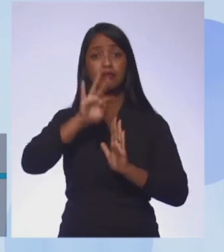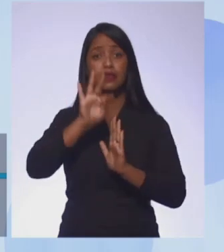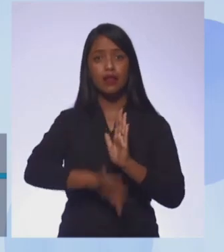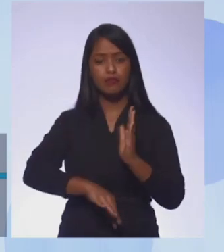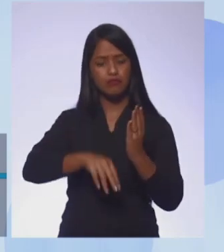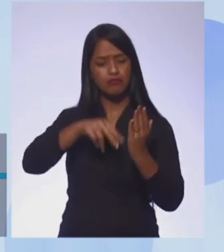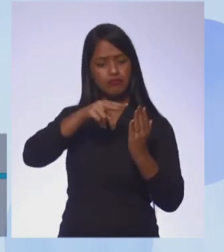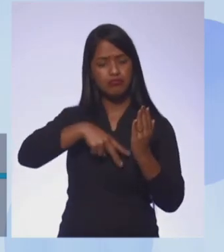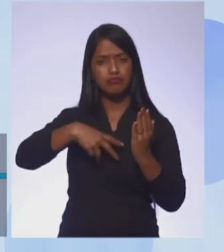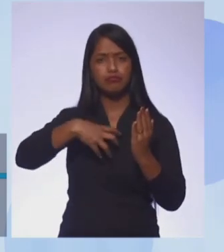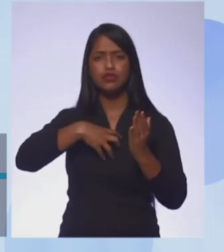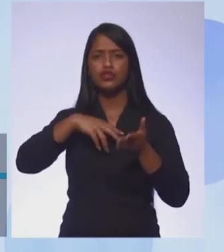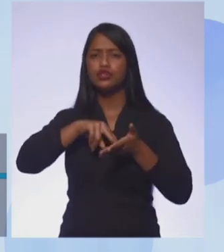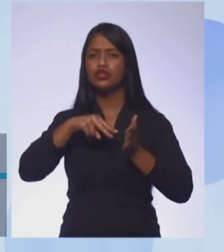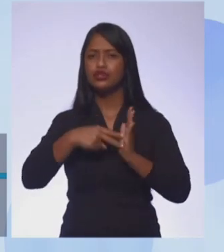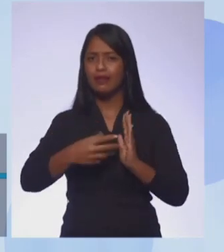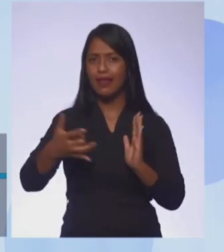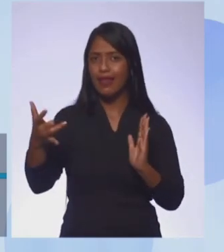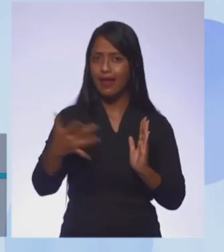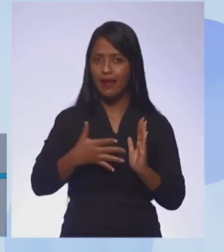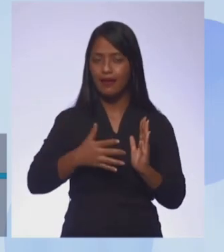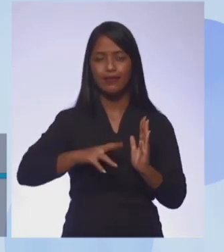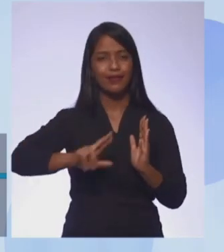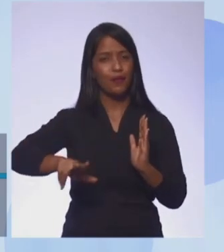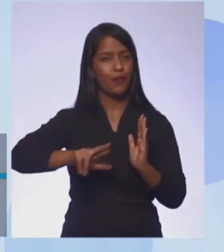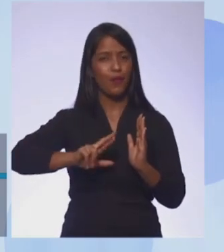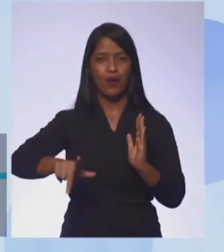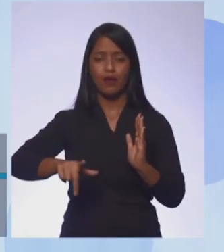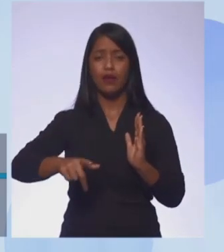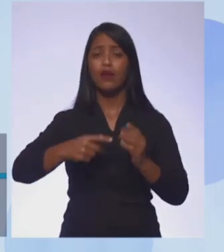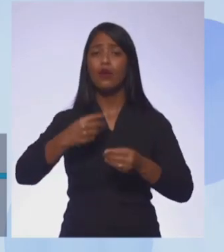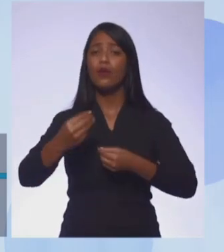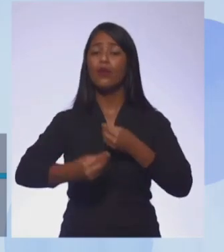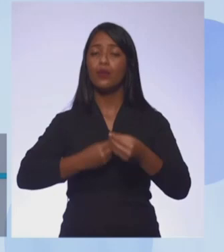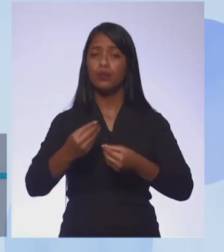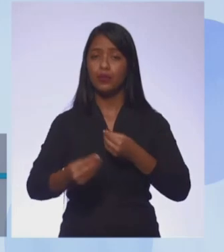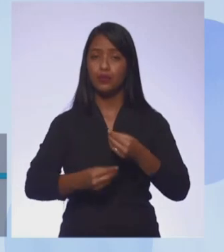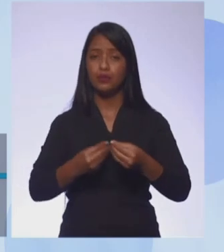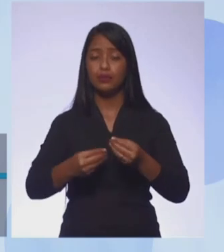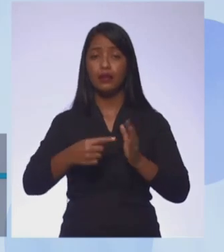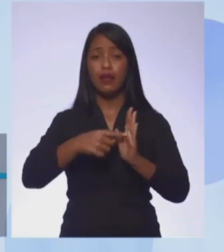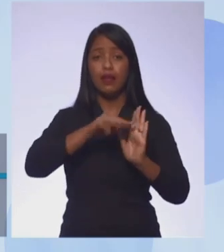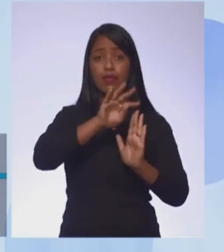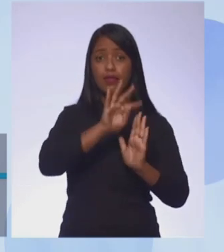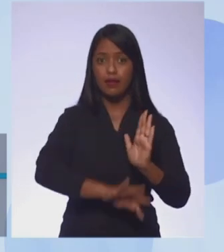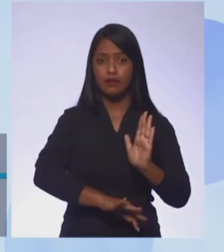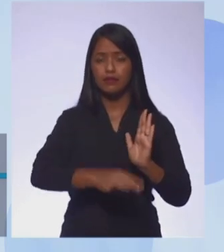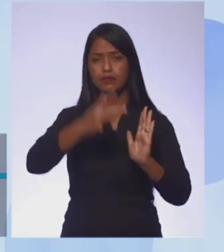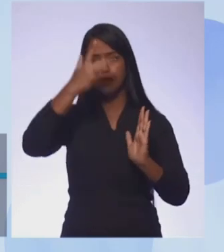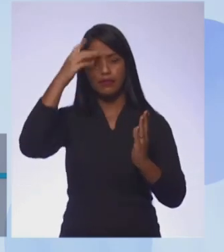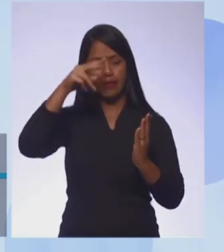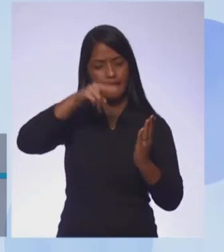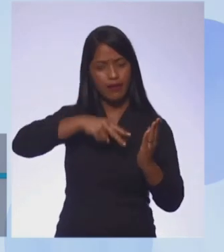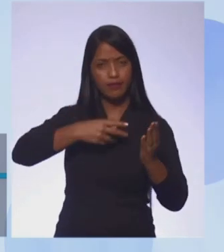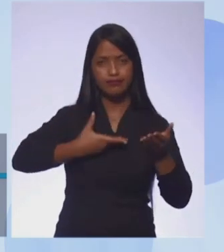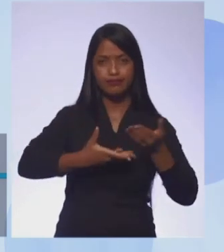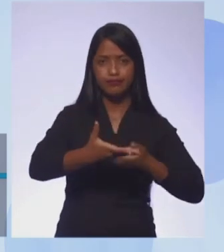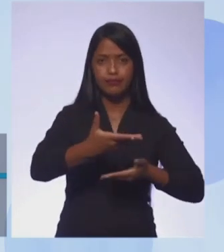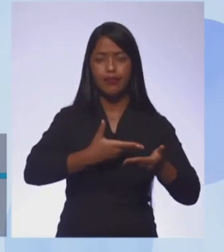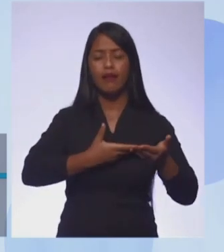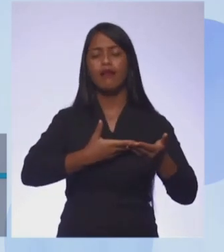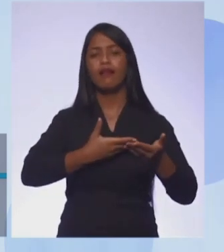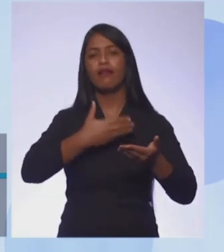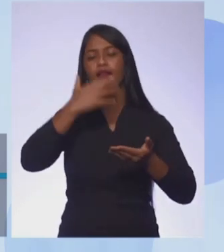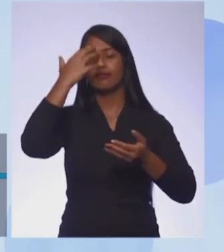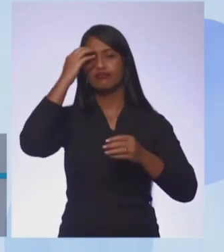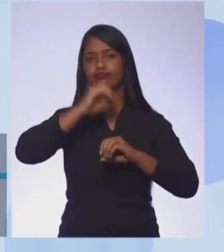no texto. O sentido, ele é construído na interação texto-leitor, ok? Por isso que a gente considera